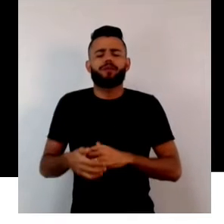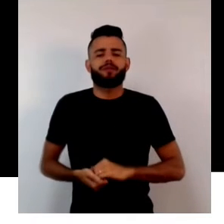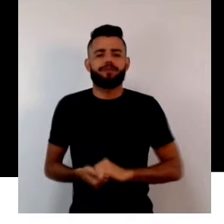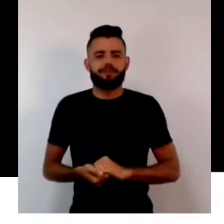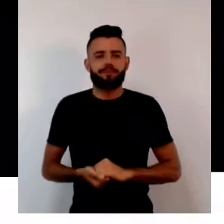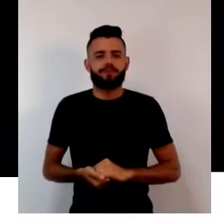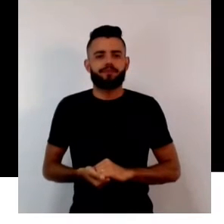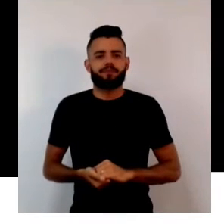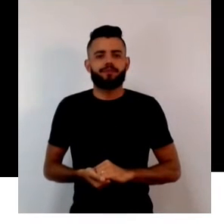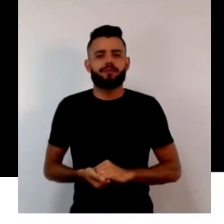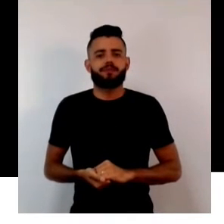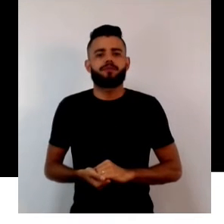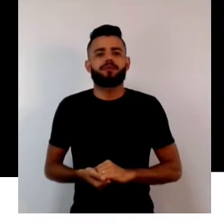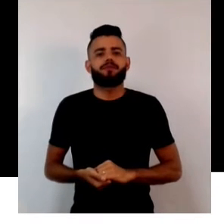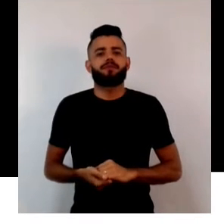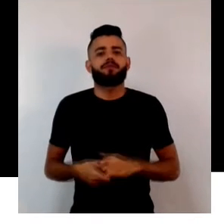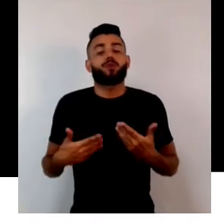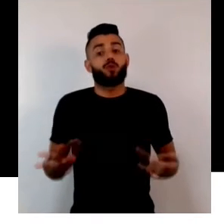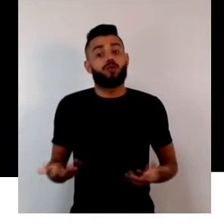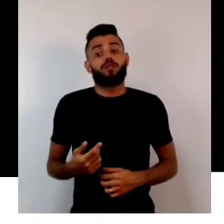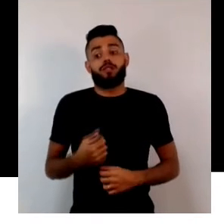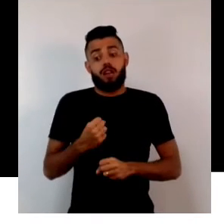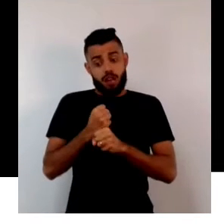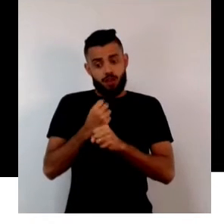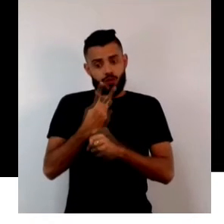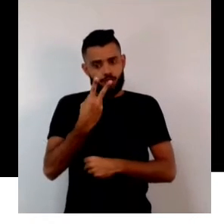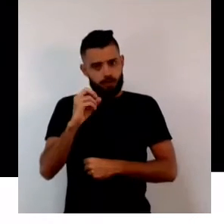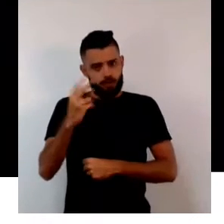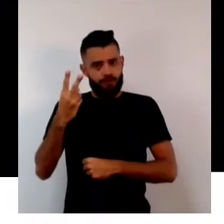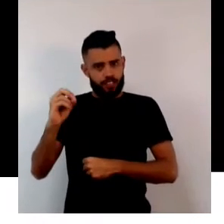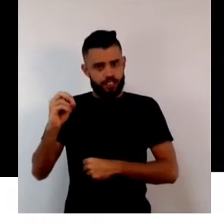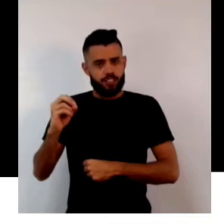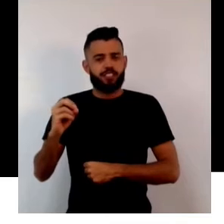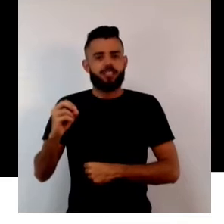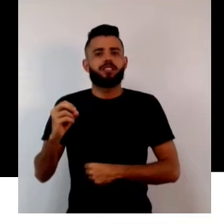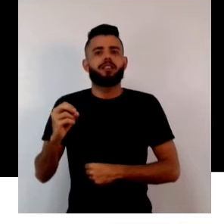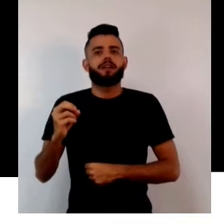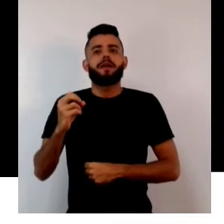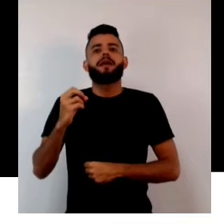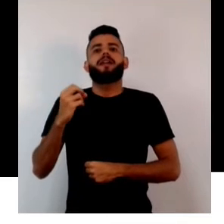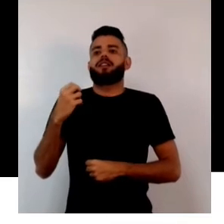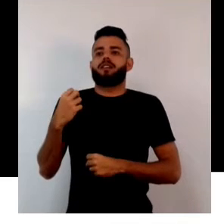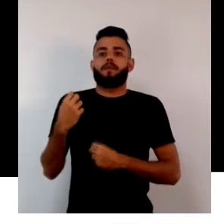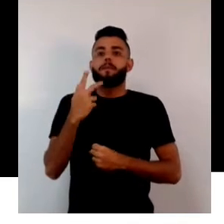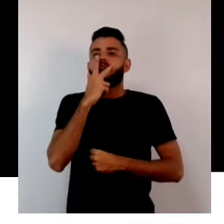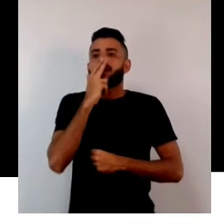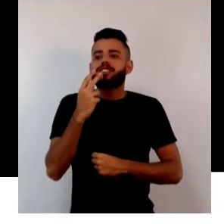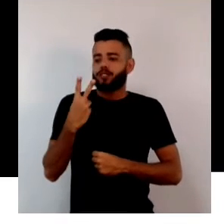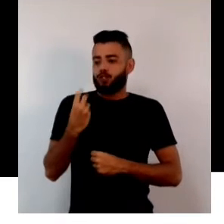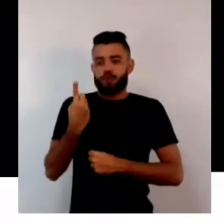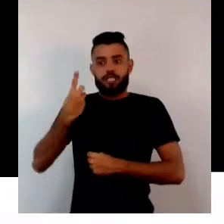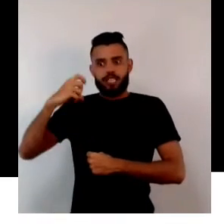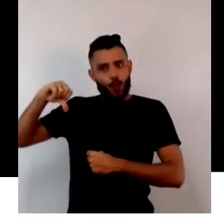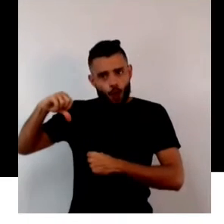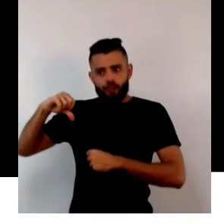que 2020, na realidade, para a gente está sendo uma continuação de 2019. Né? 2020 foi um ano completamente